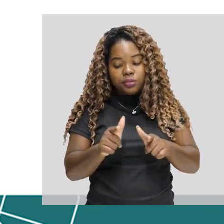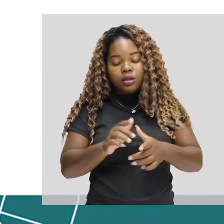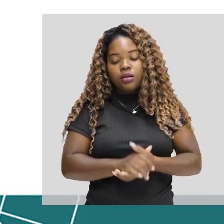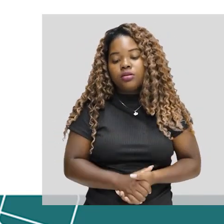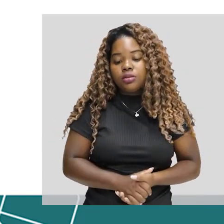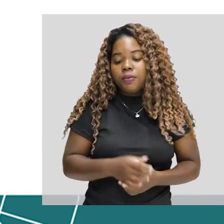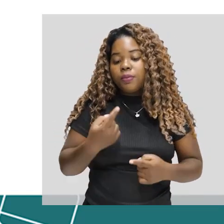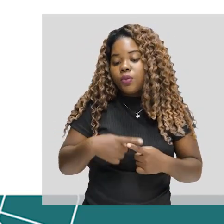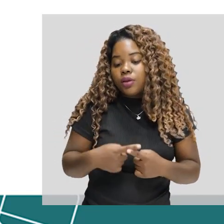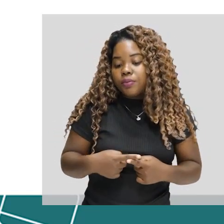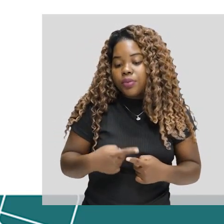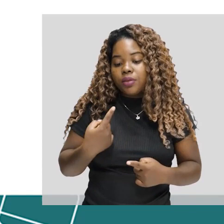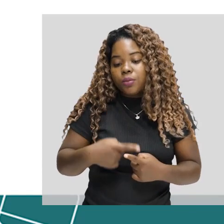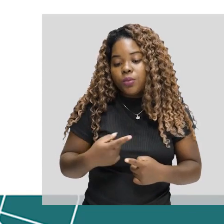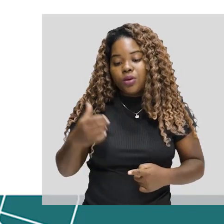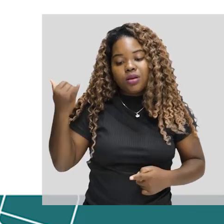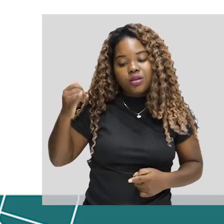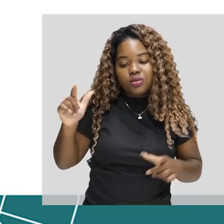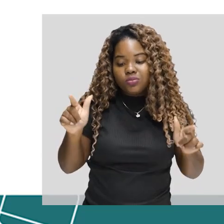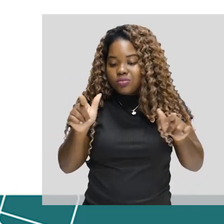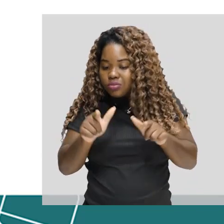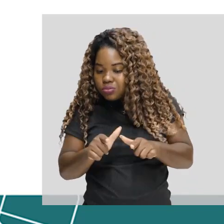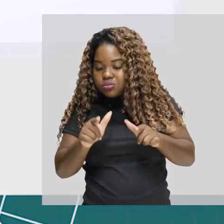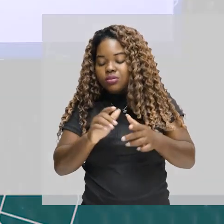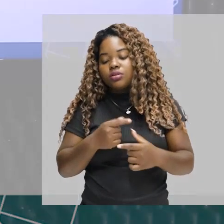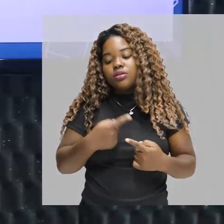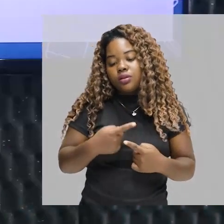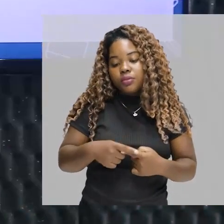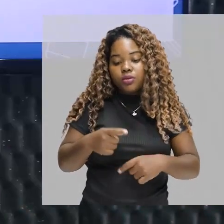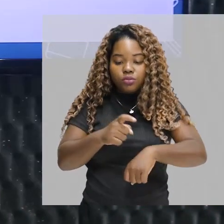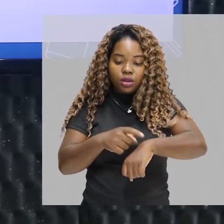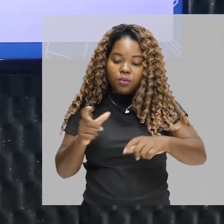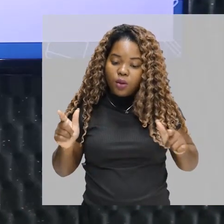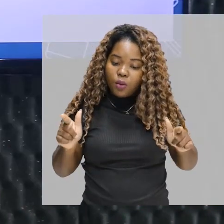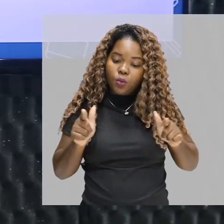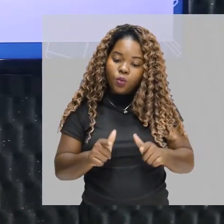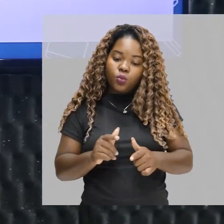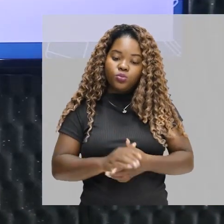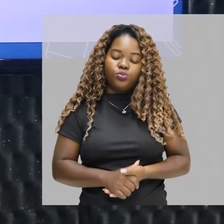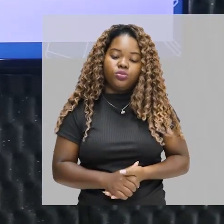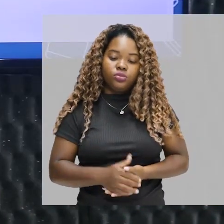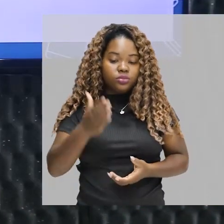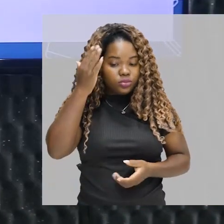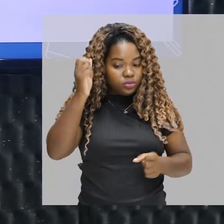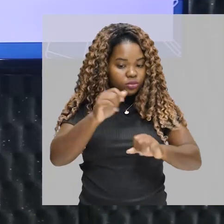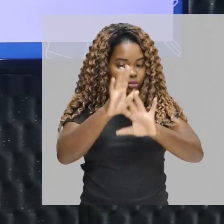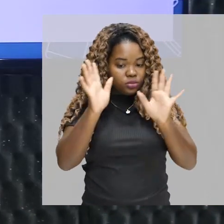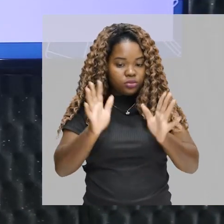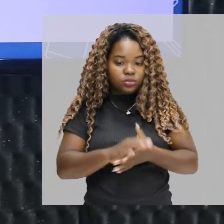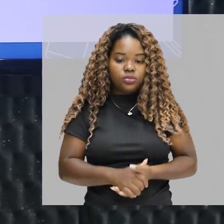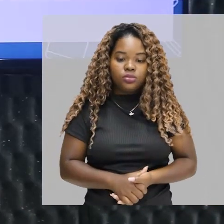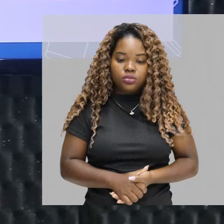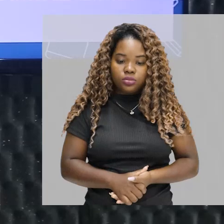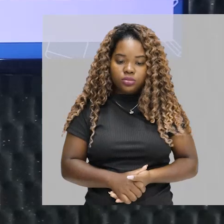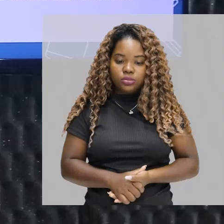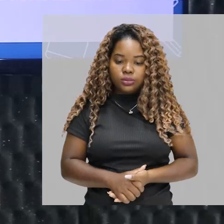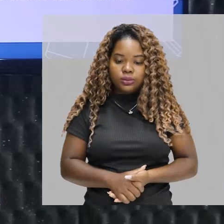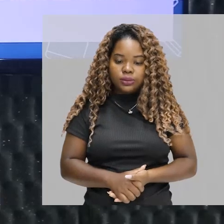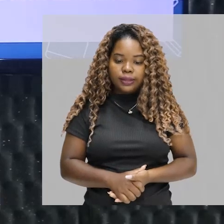recorte temporal é reduzido? Porque a narrativa é curta, então o tempo também é curto, tá certo? Deu para entender?